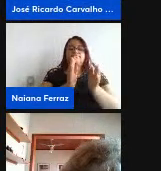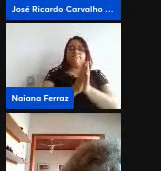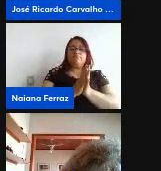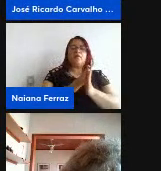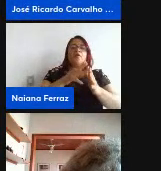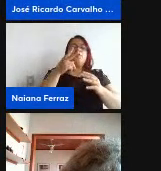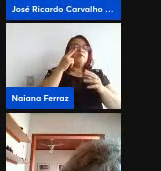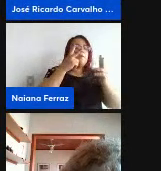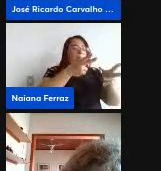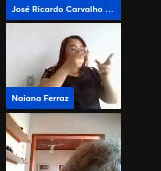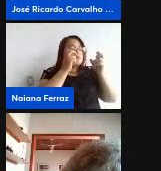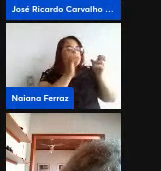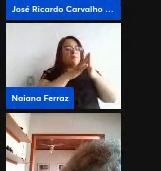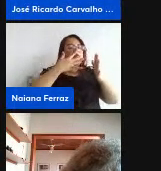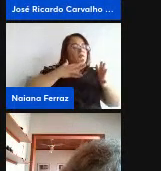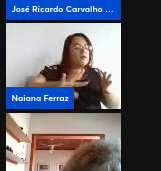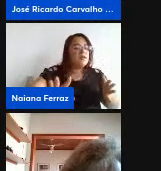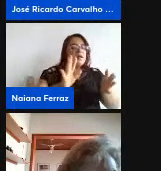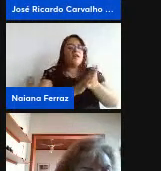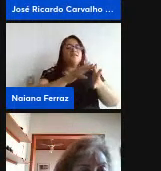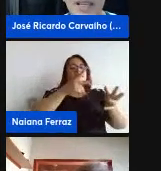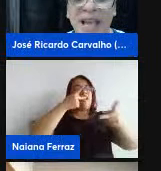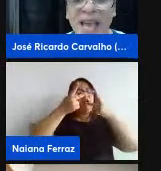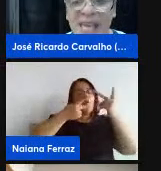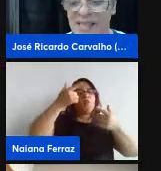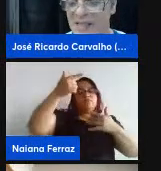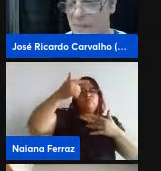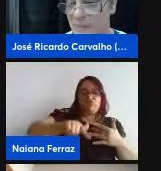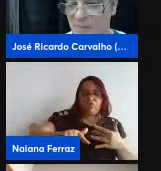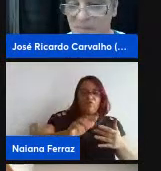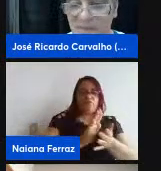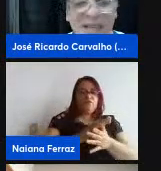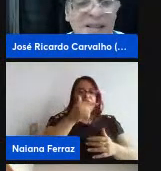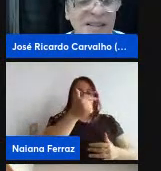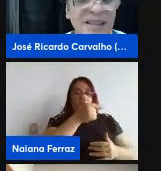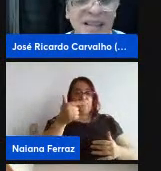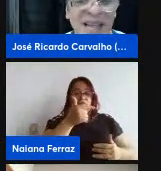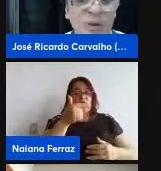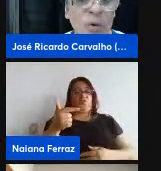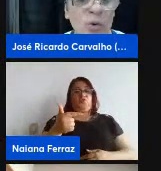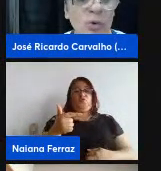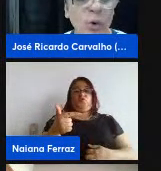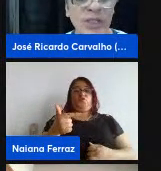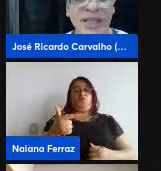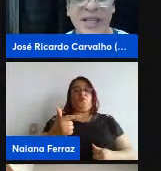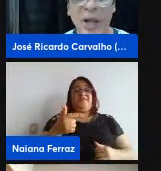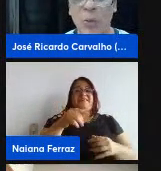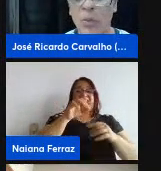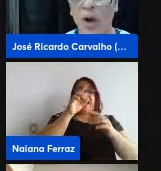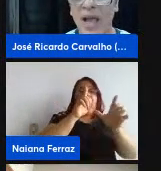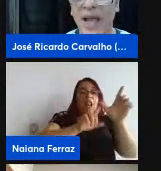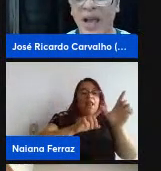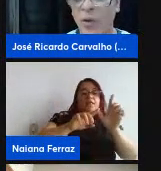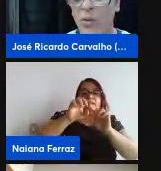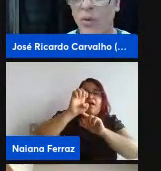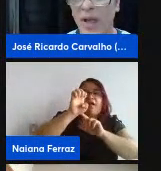reconta e a gente vê aí, são 22 ex, né? Conjuntores, né? Então,